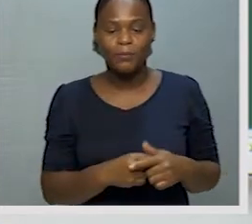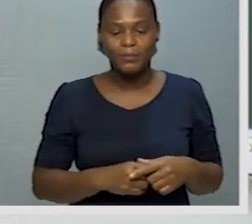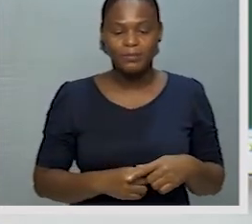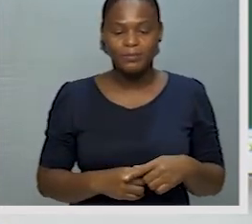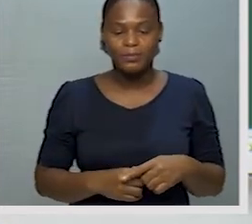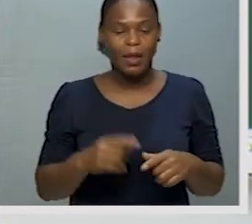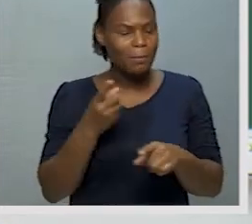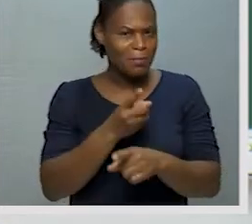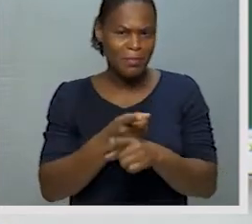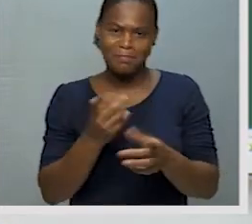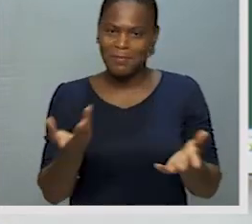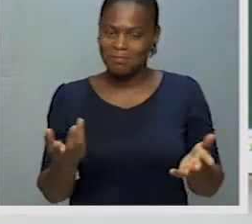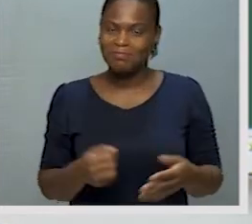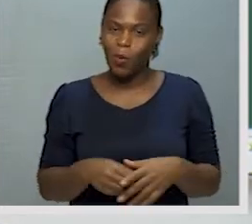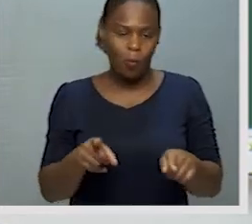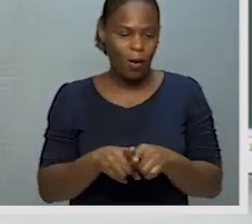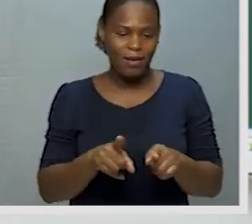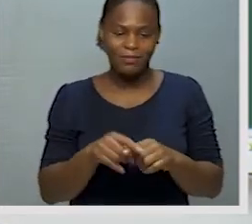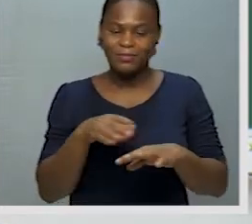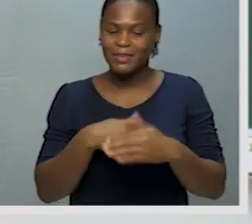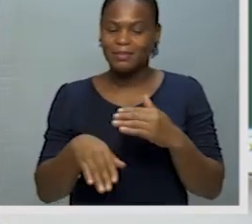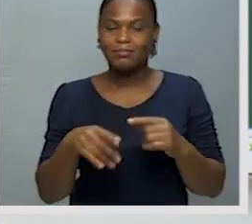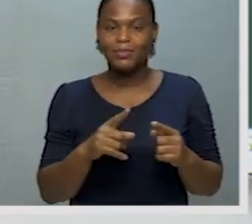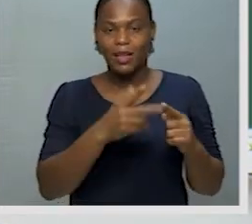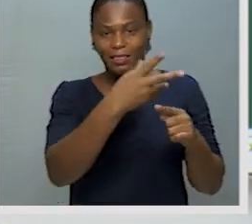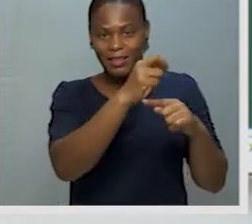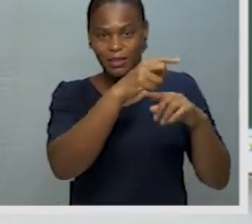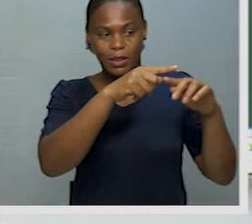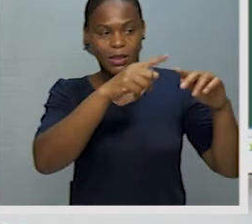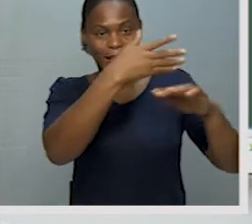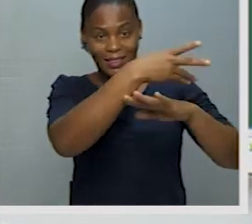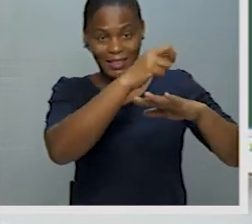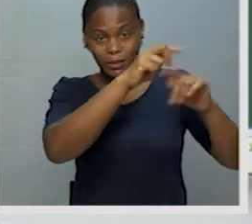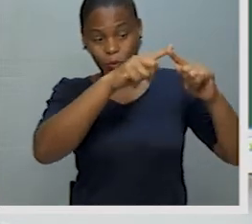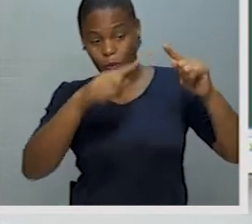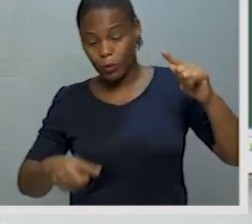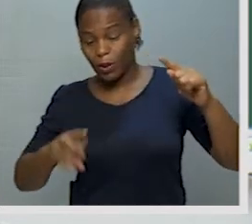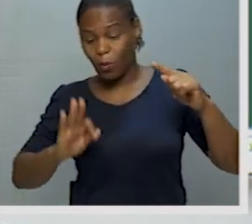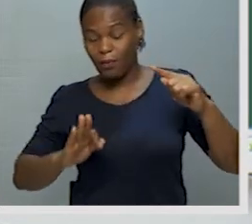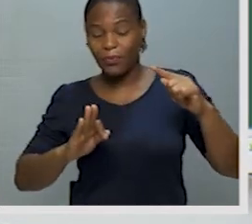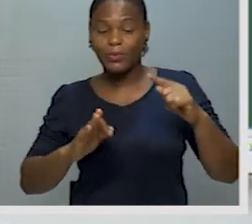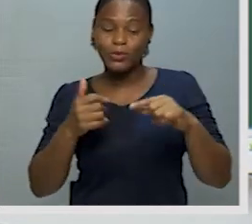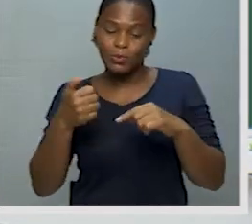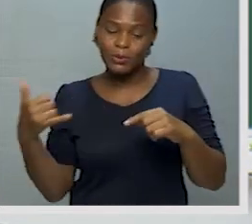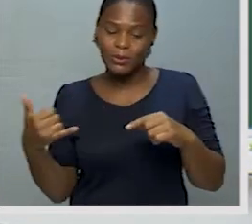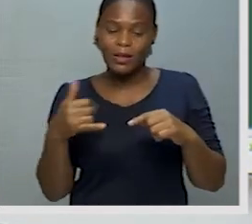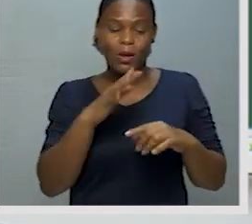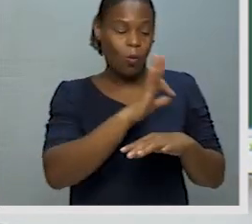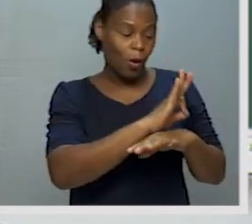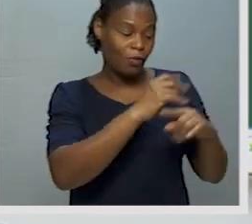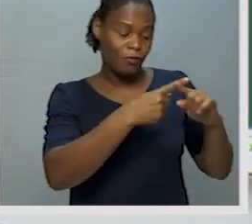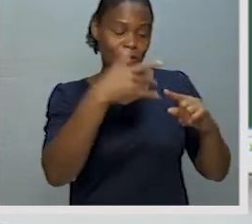1. Viram que dá a mesma coisa? Fazer esta divisão desta forma, 3 vezes 4, 52. 4 vezes